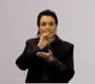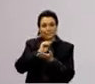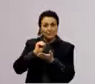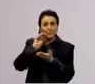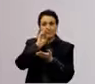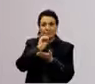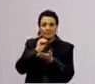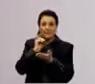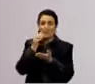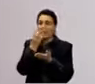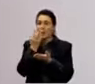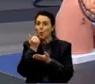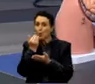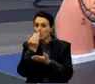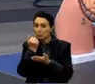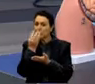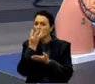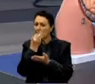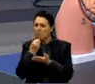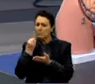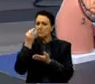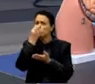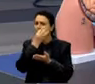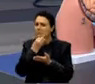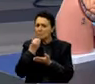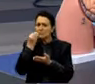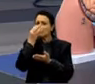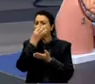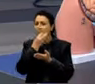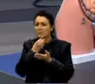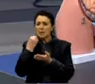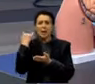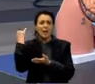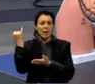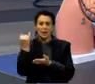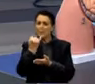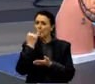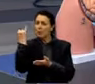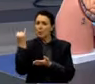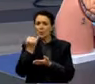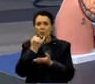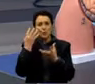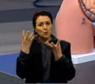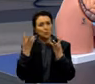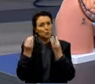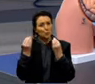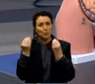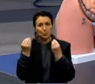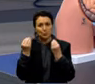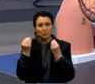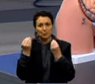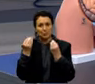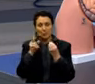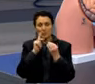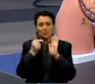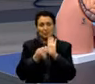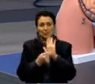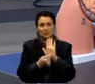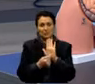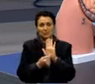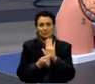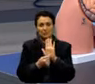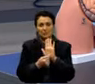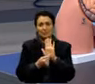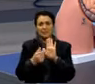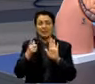aí, do processo digestório, a importância da mastigação nesse processo. Então,